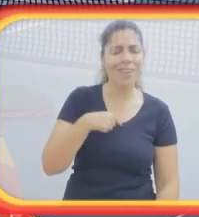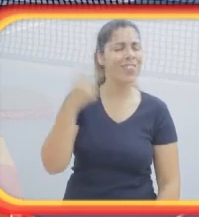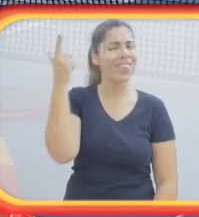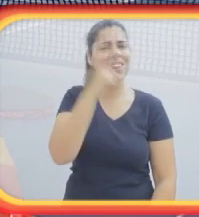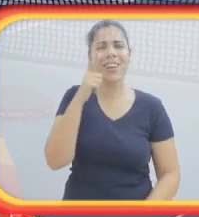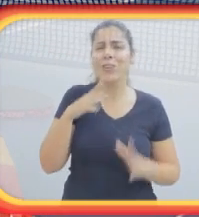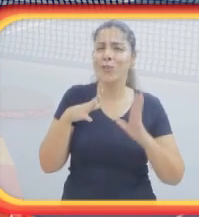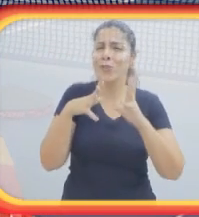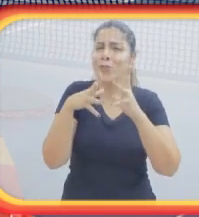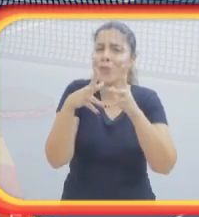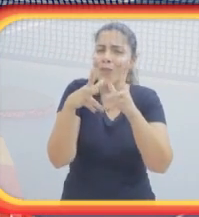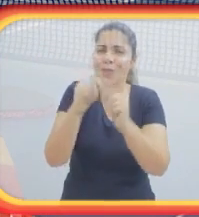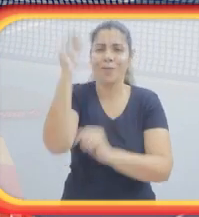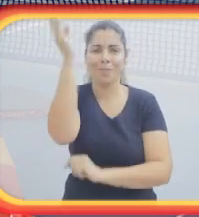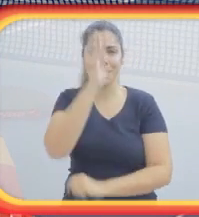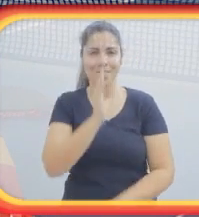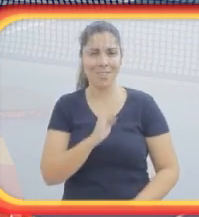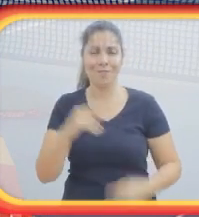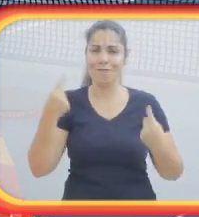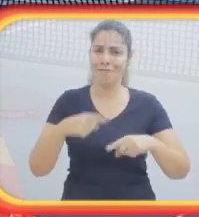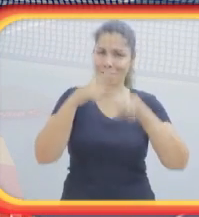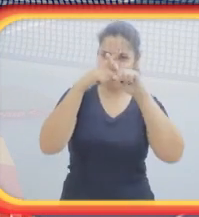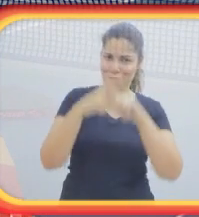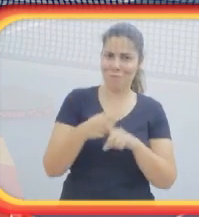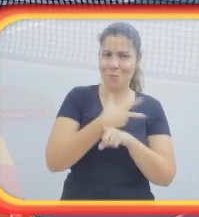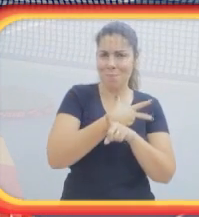de então, eu venho fazendo parte da seleção brasileira.